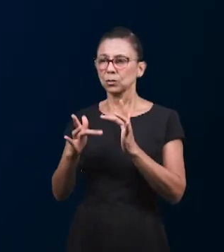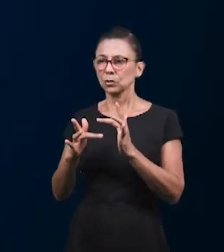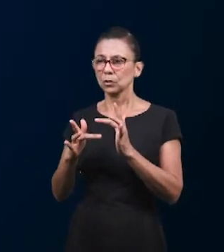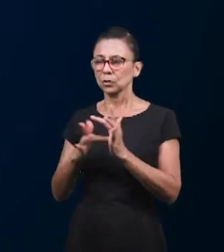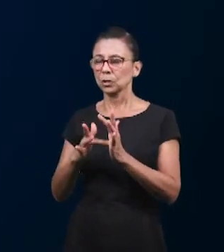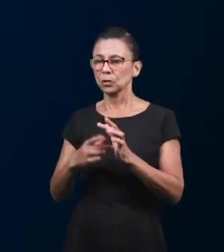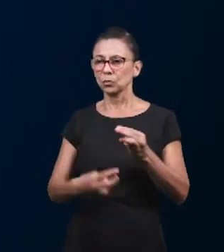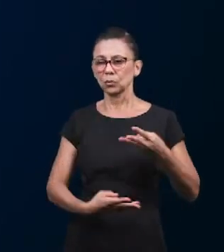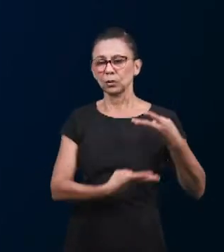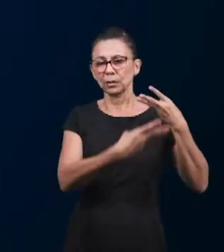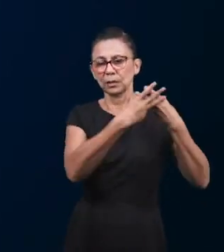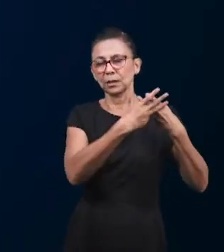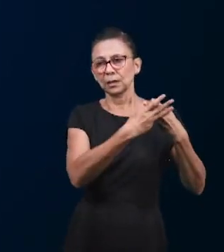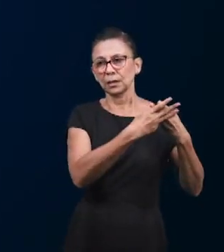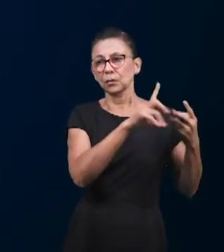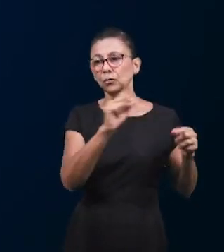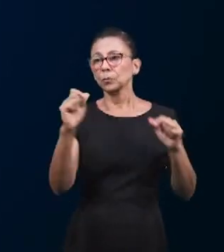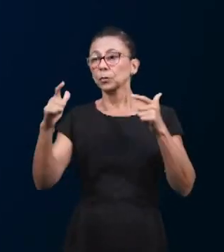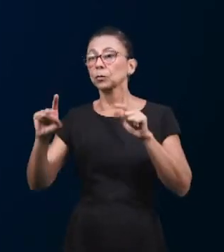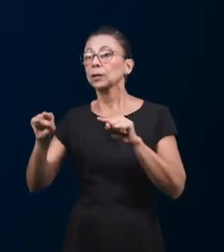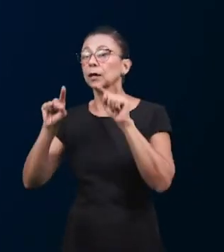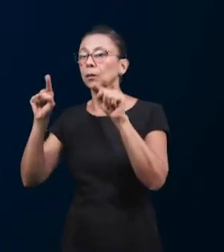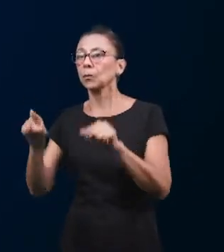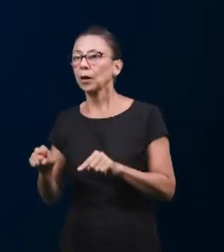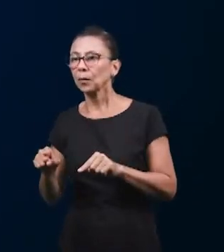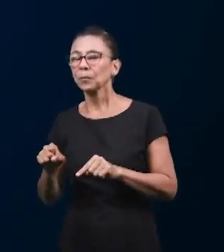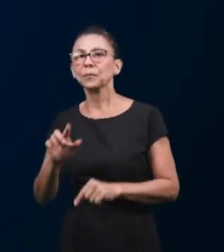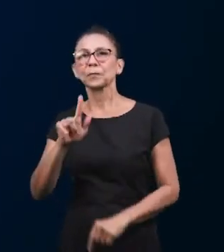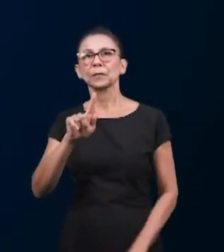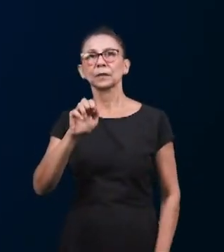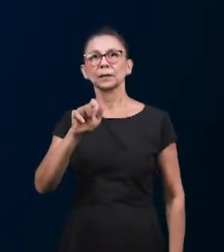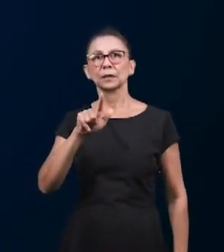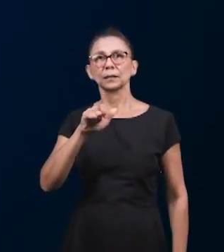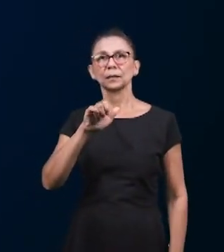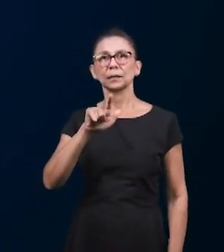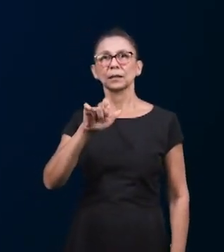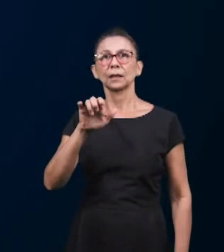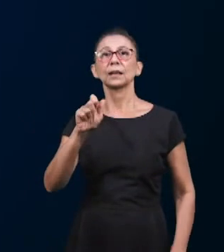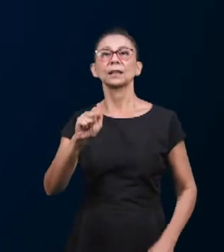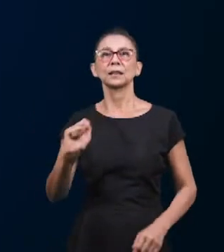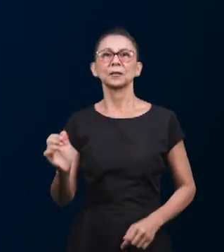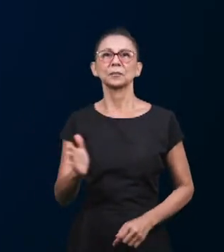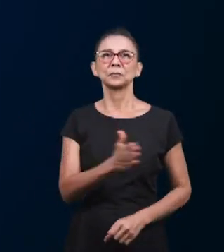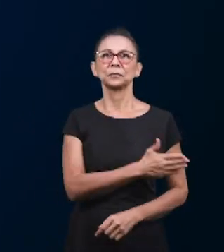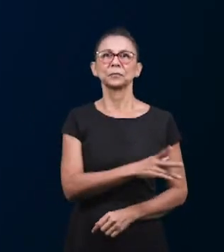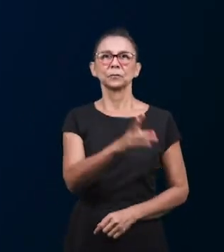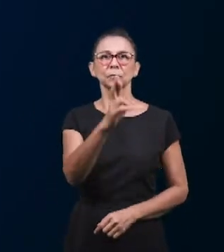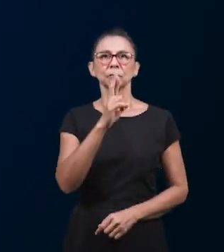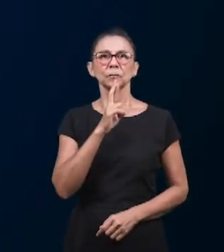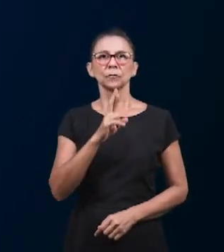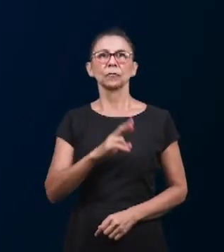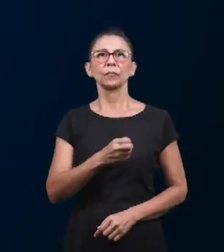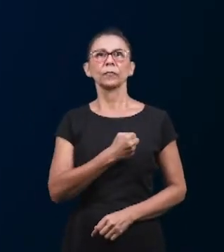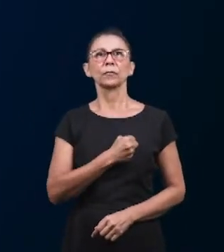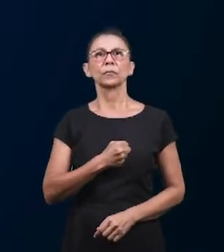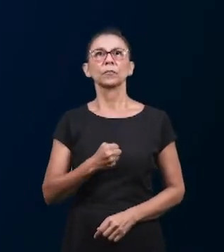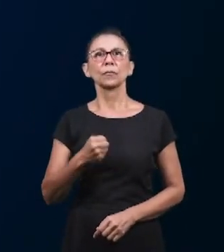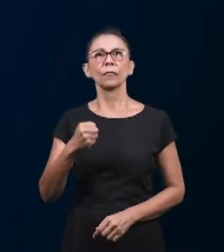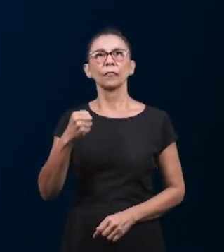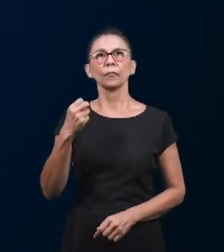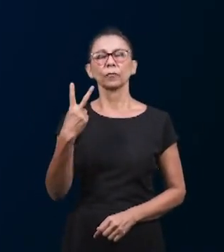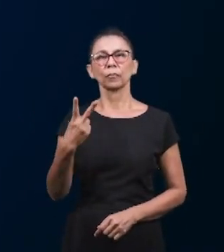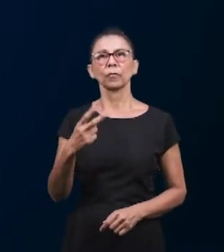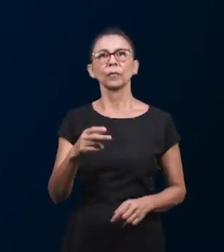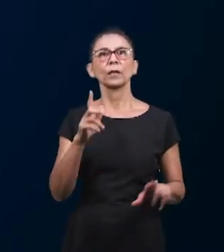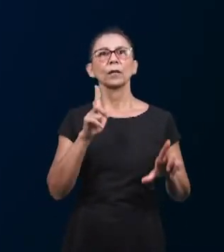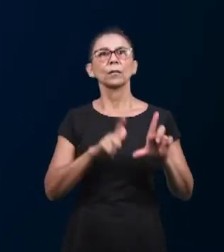Judéia? Galileia. Amém. A paz do Senhor Jesus. Em resposta à pergunta de número 2,